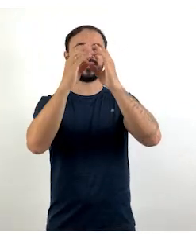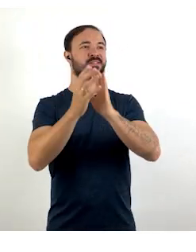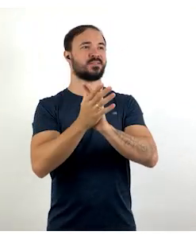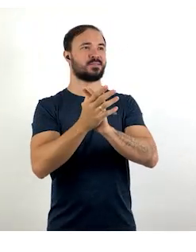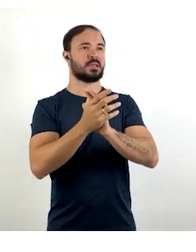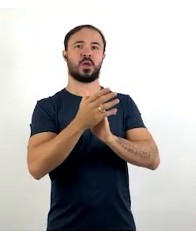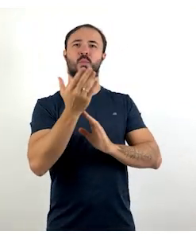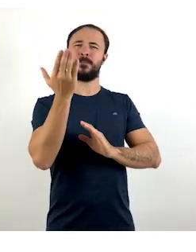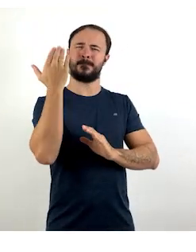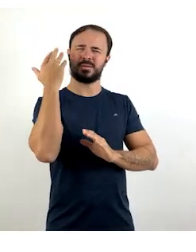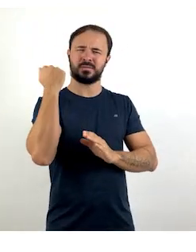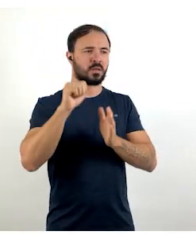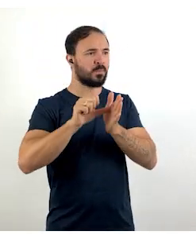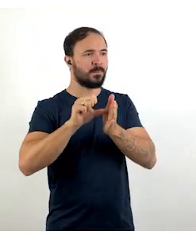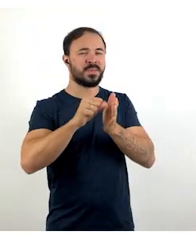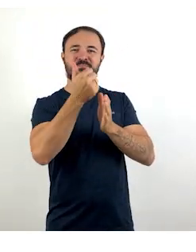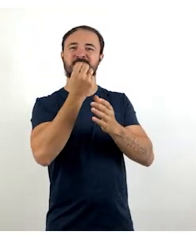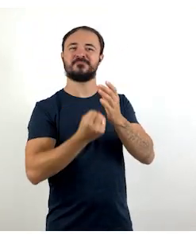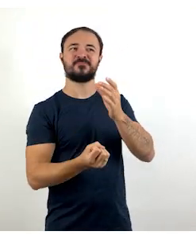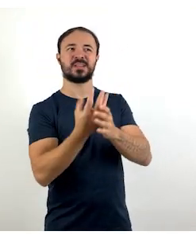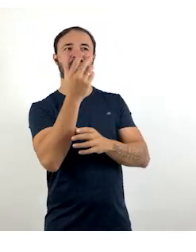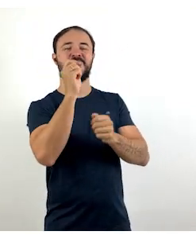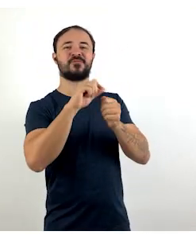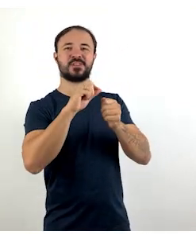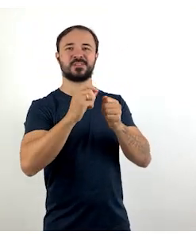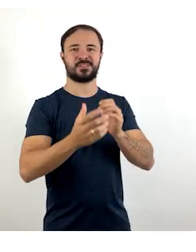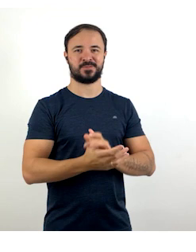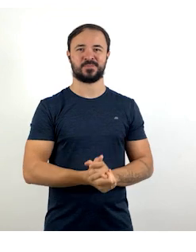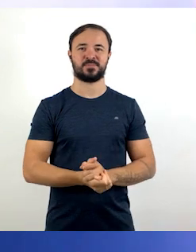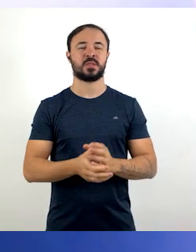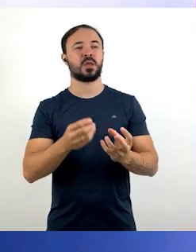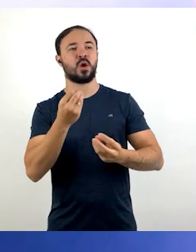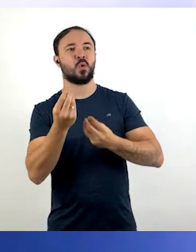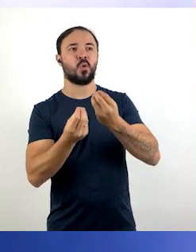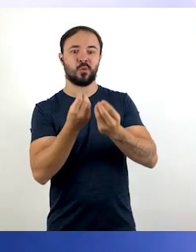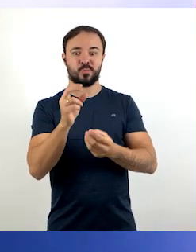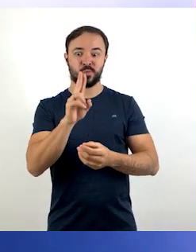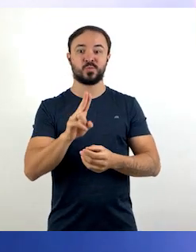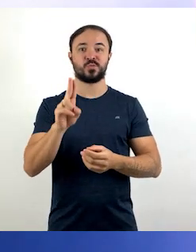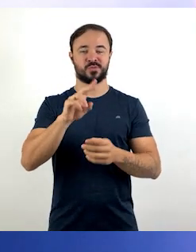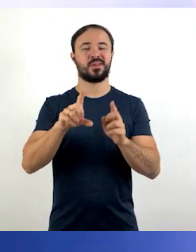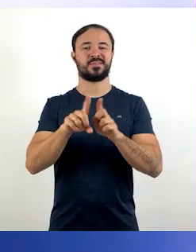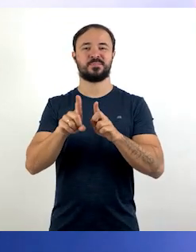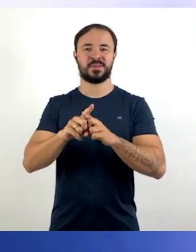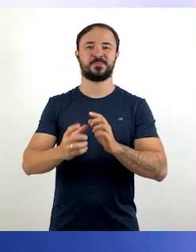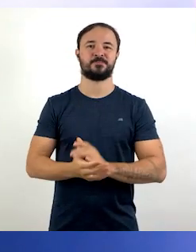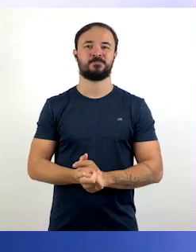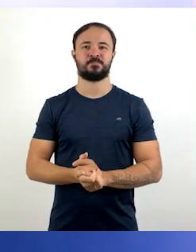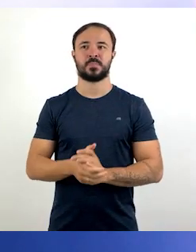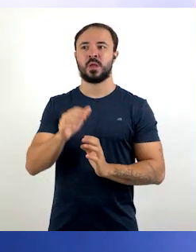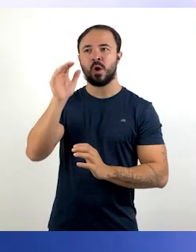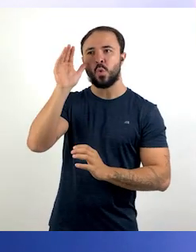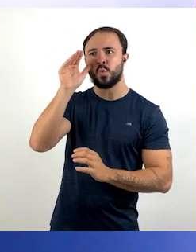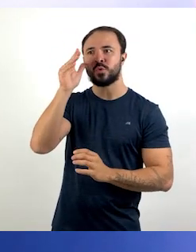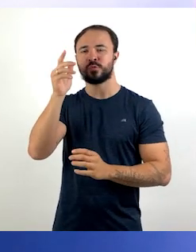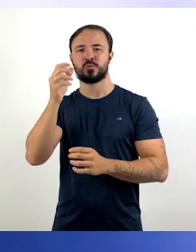dos primeiros da época, e os princípios da máquina a vapor. E o curioso é que,